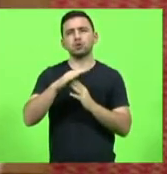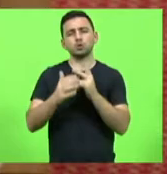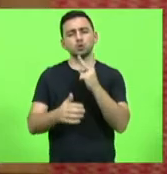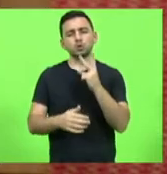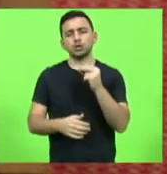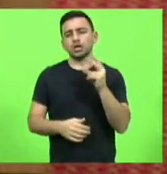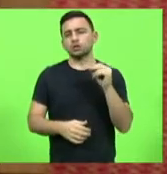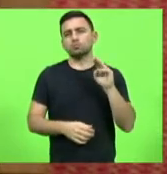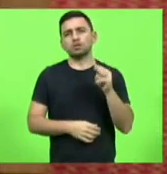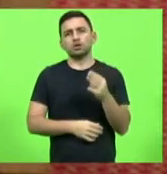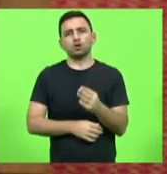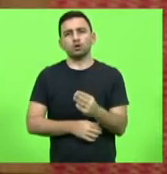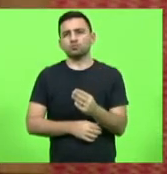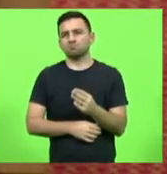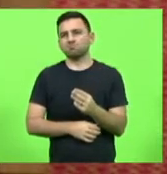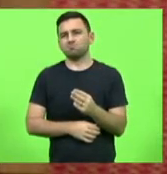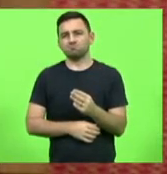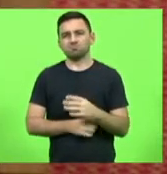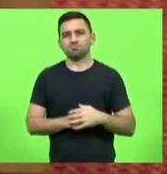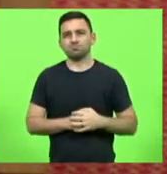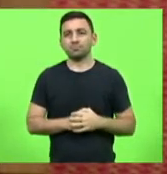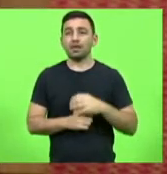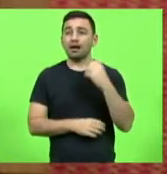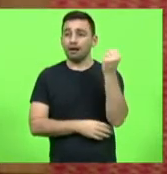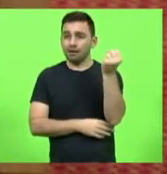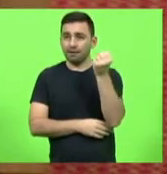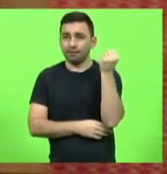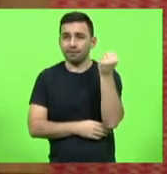milhões de reais. A gravidade da,